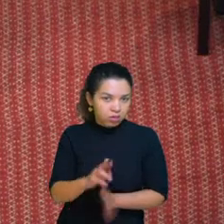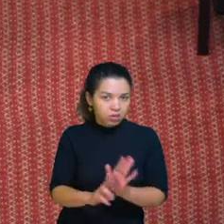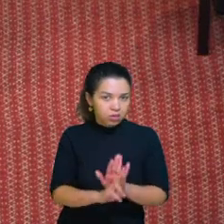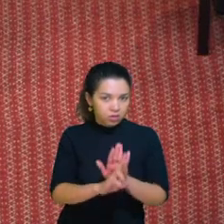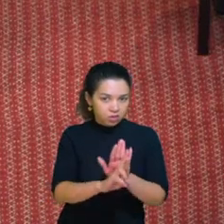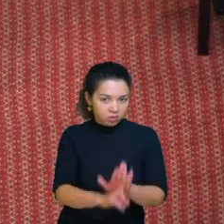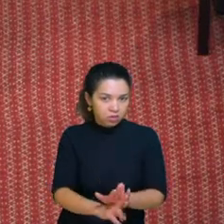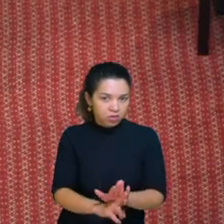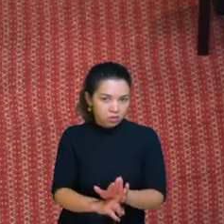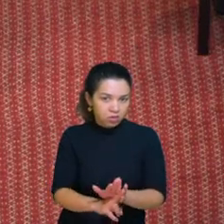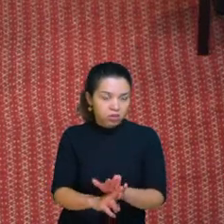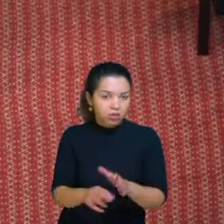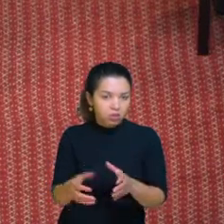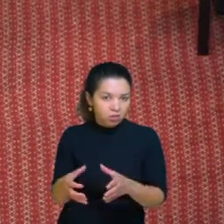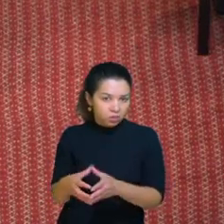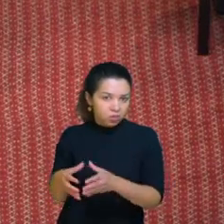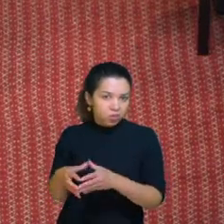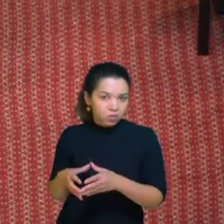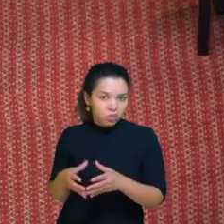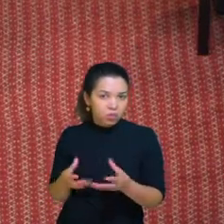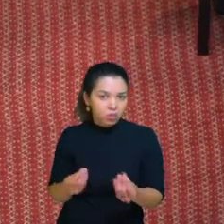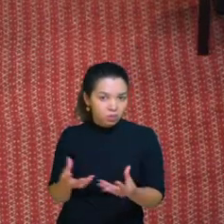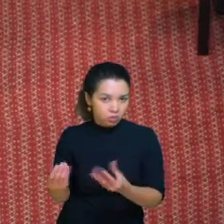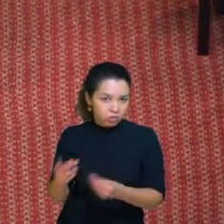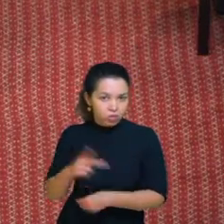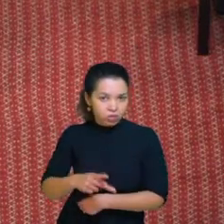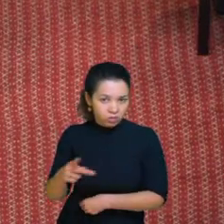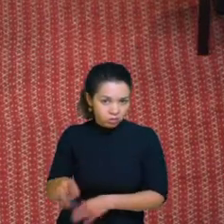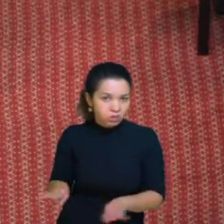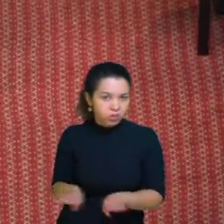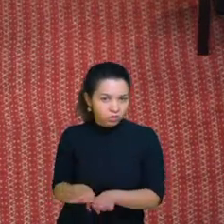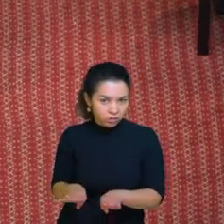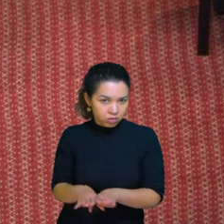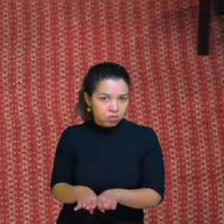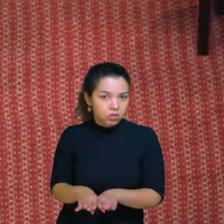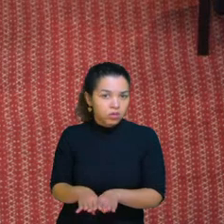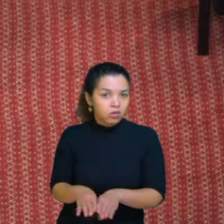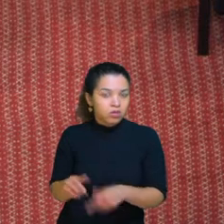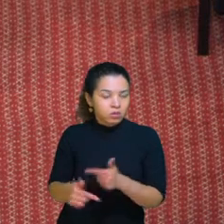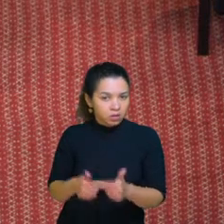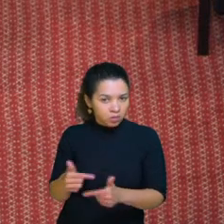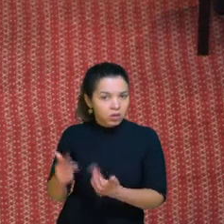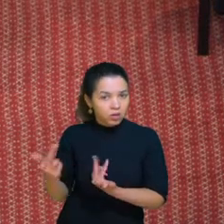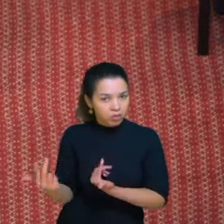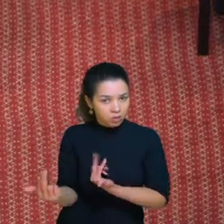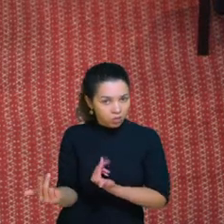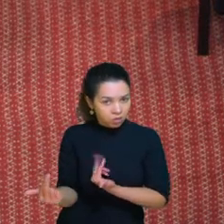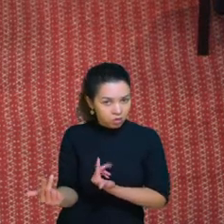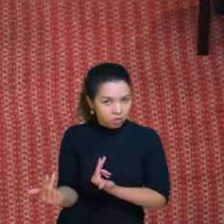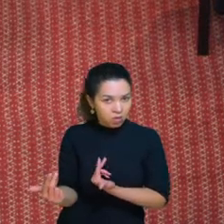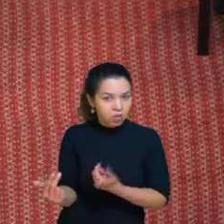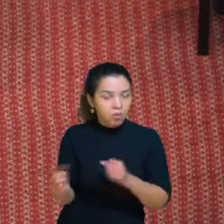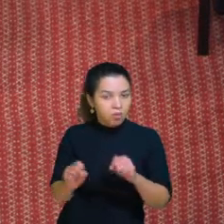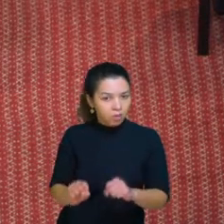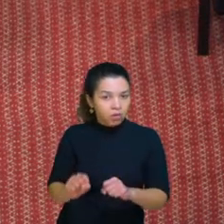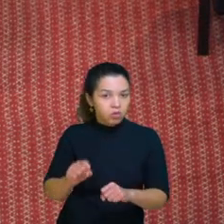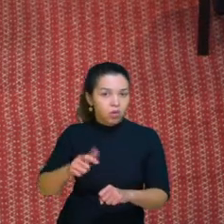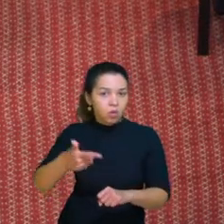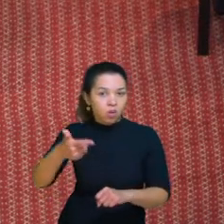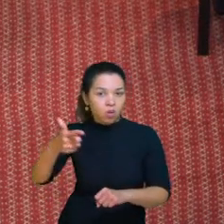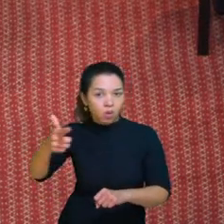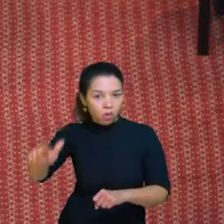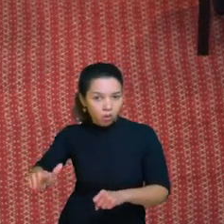né um grande número de professores aqui que também estão nessa função pode ter um outro professor que se